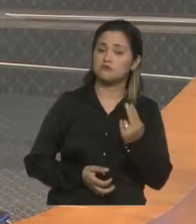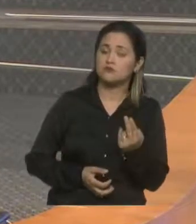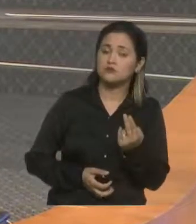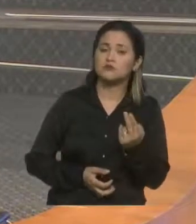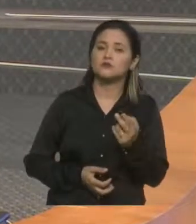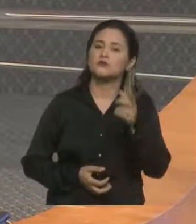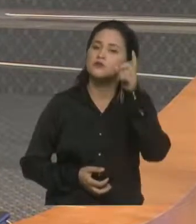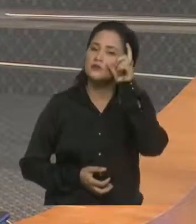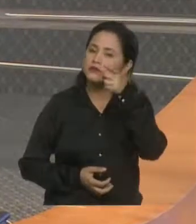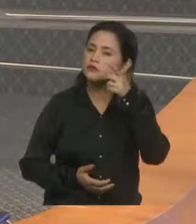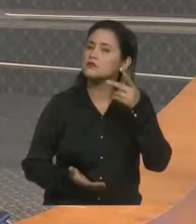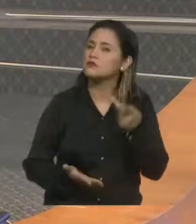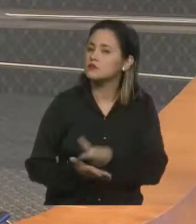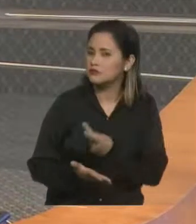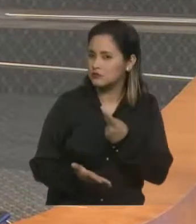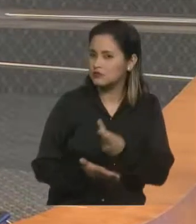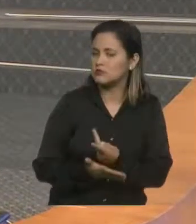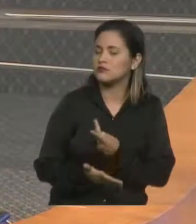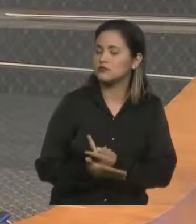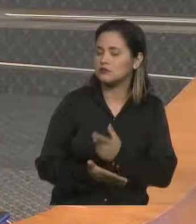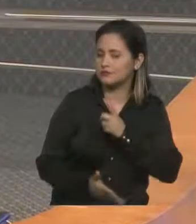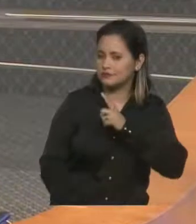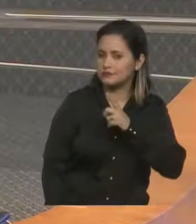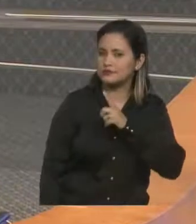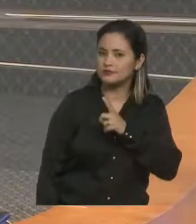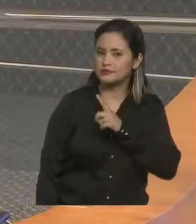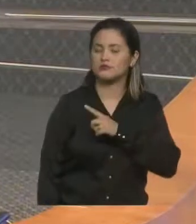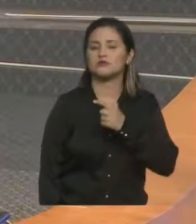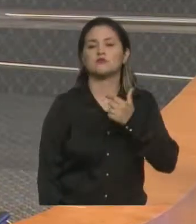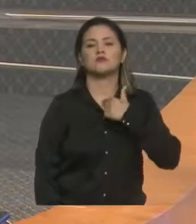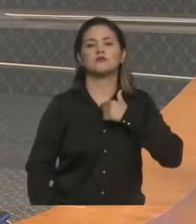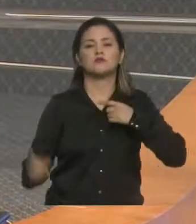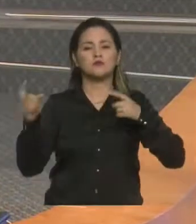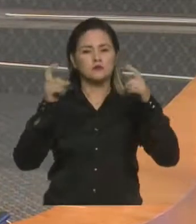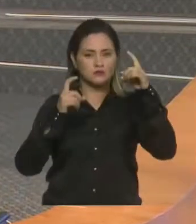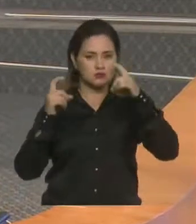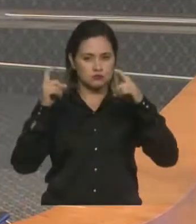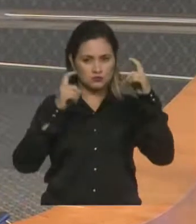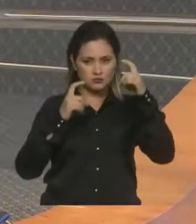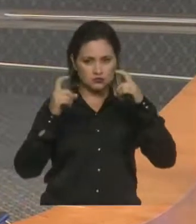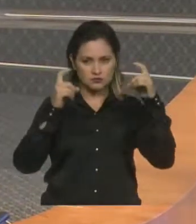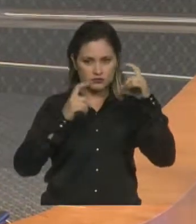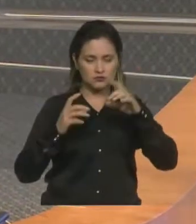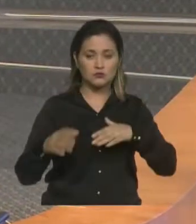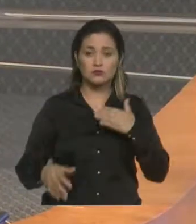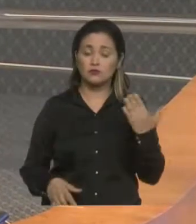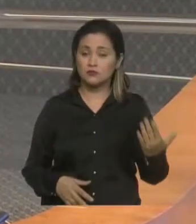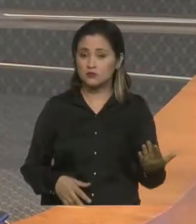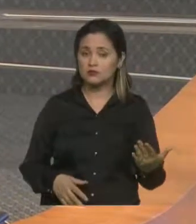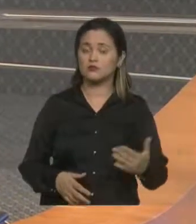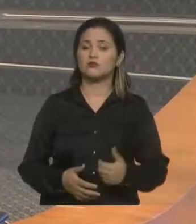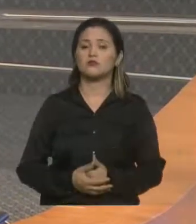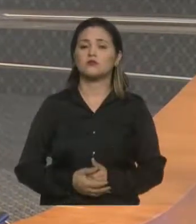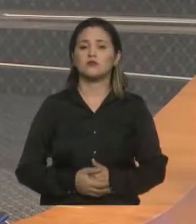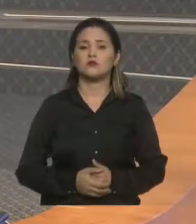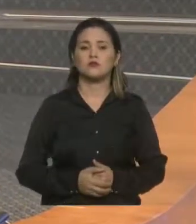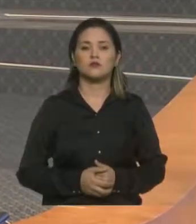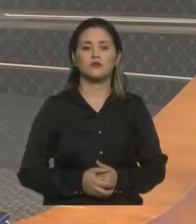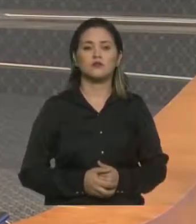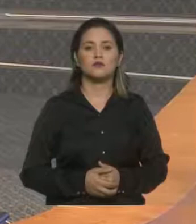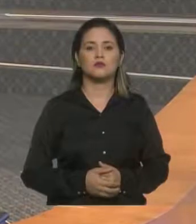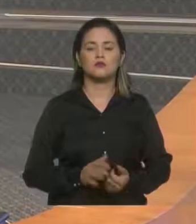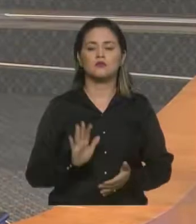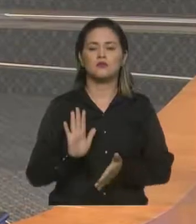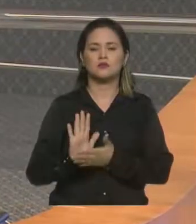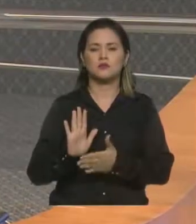dos agentes políticos, fico muito preocupado quando uma iniciativa tão boa quanto o